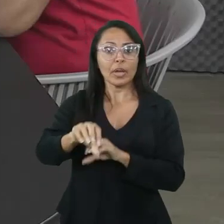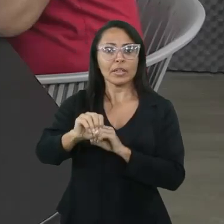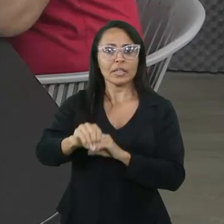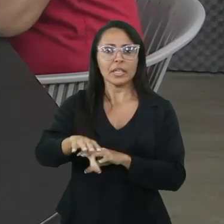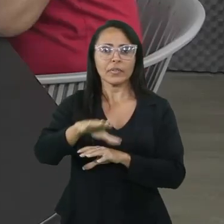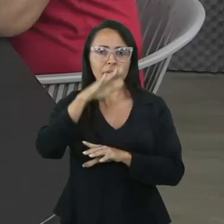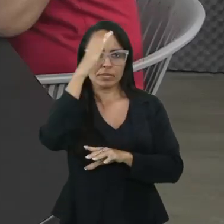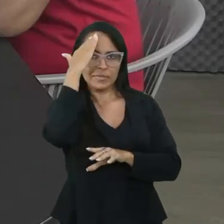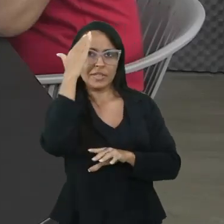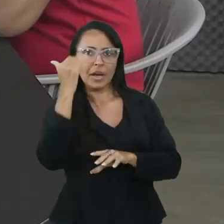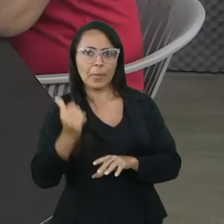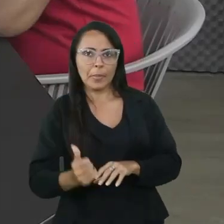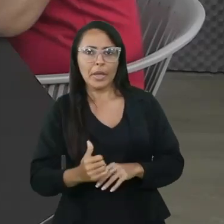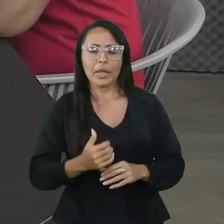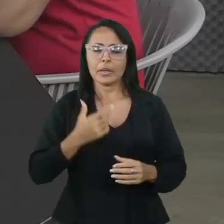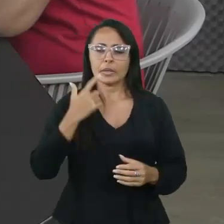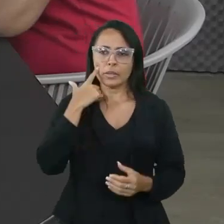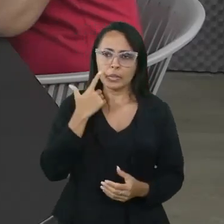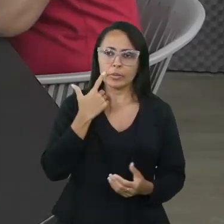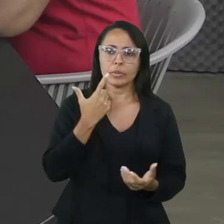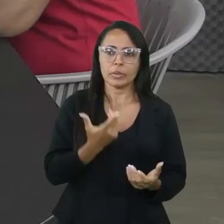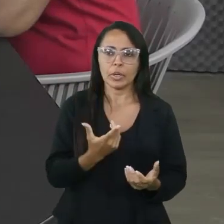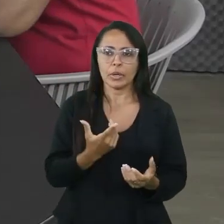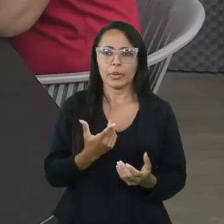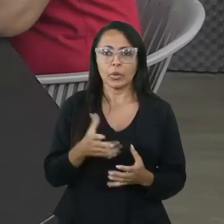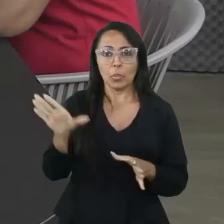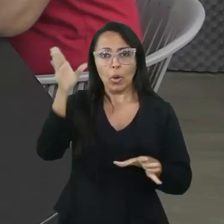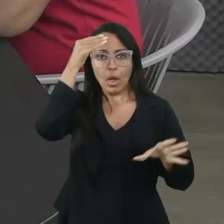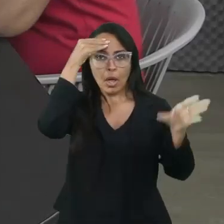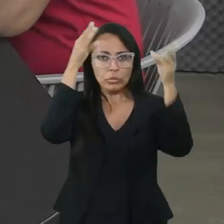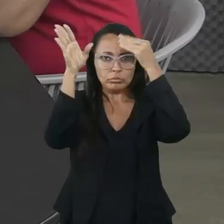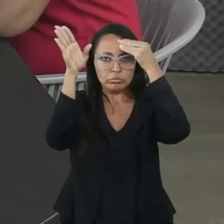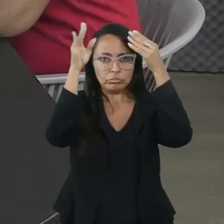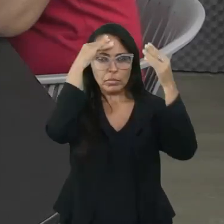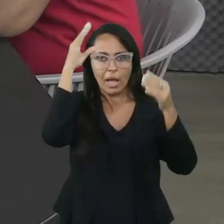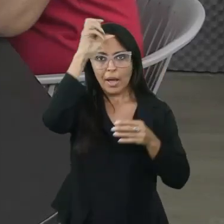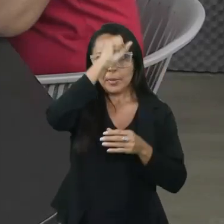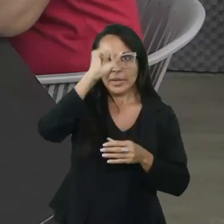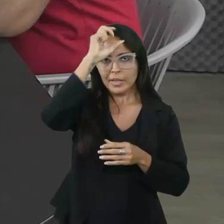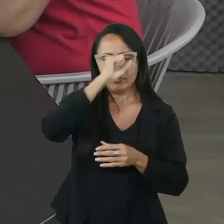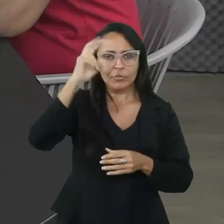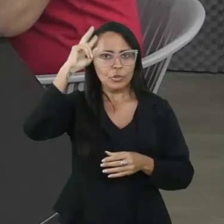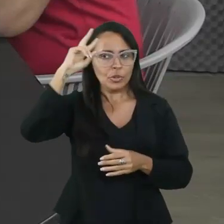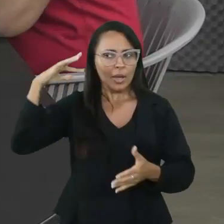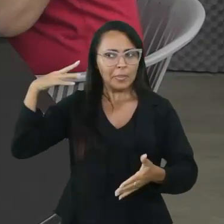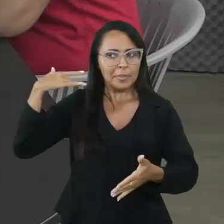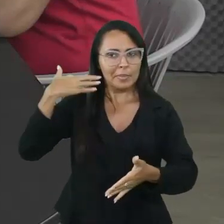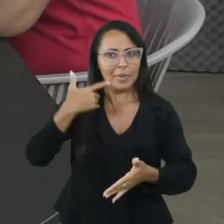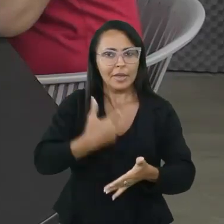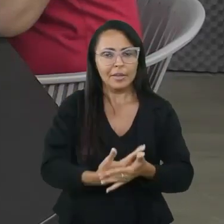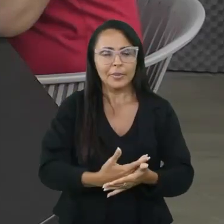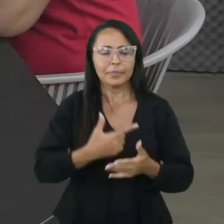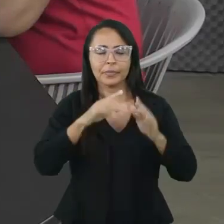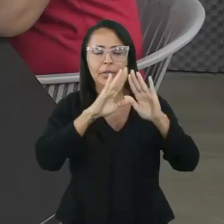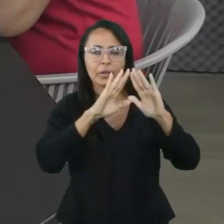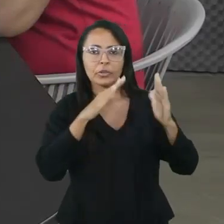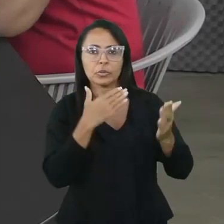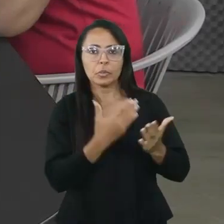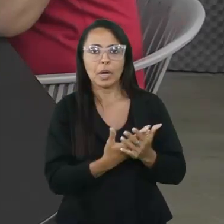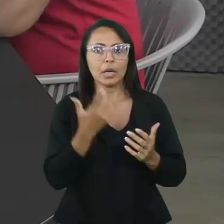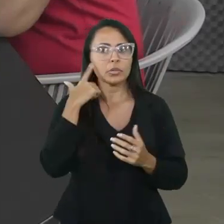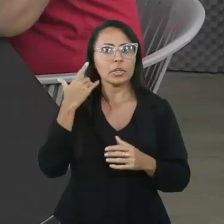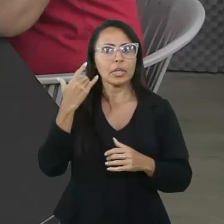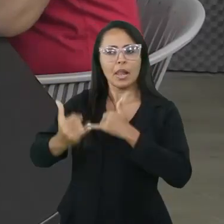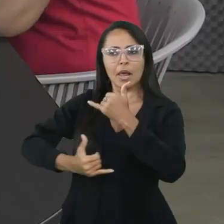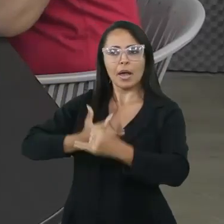saber cultivado, acumulado historicamente, por sua vez isso é selecionado. A escola é um espaço de lazer também, por que